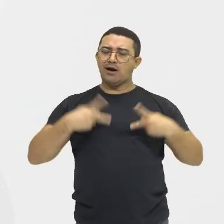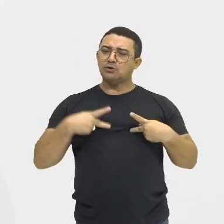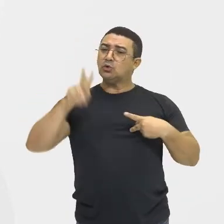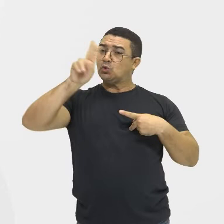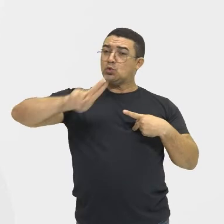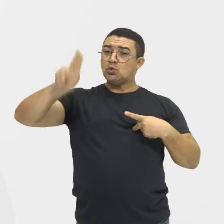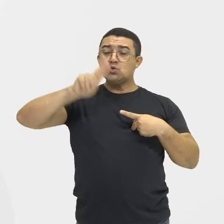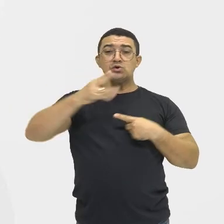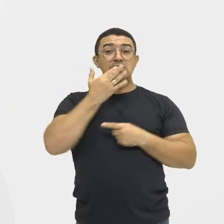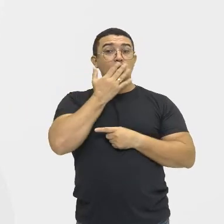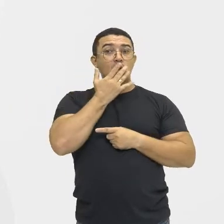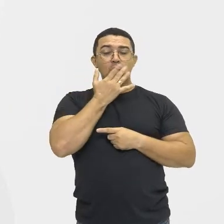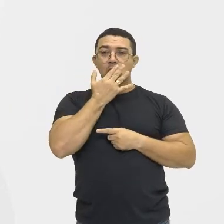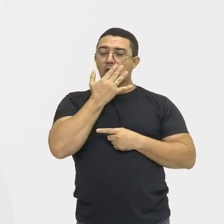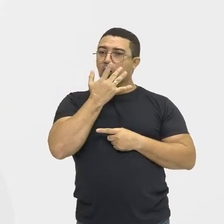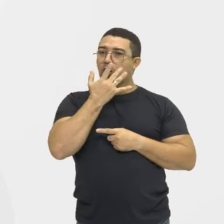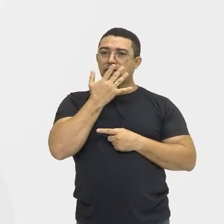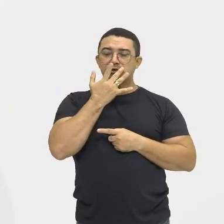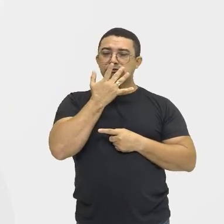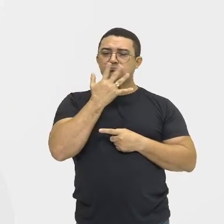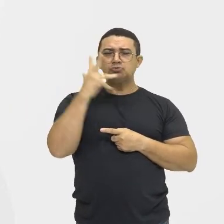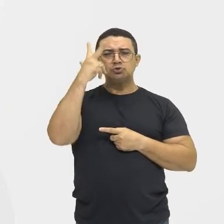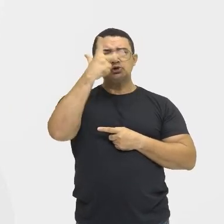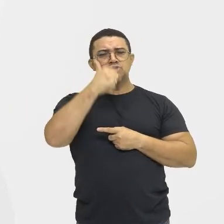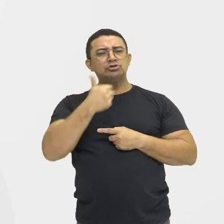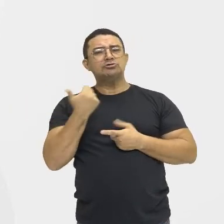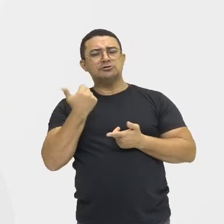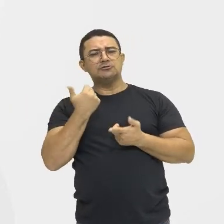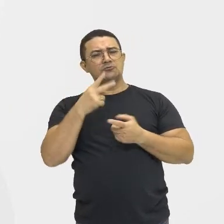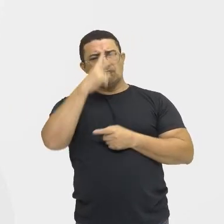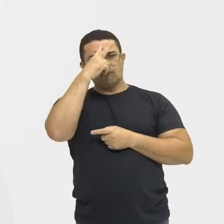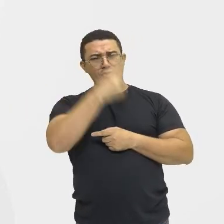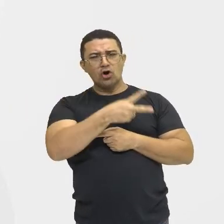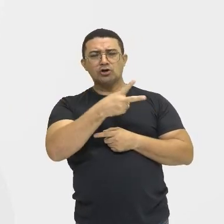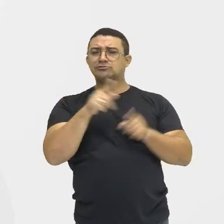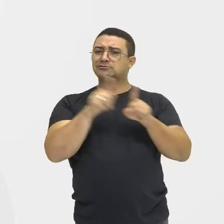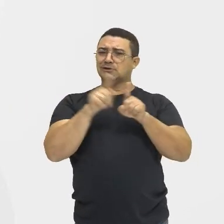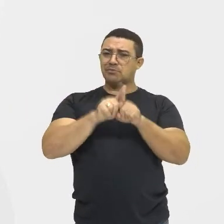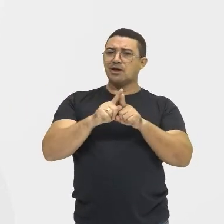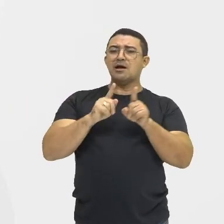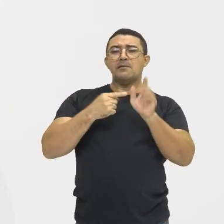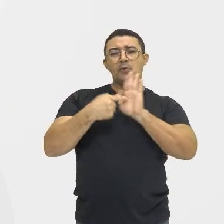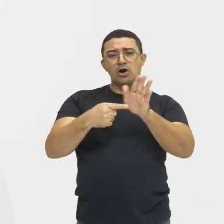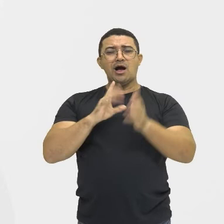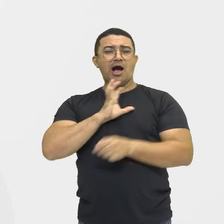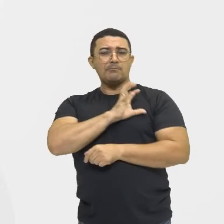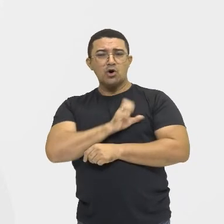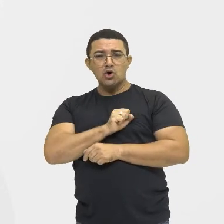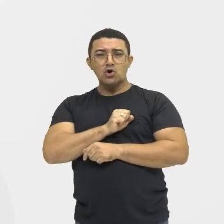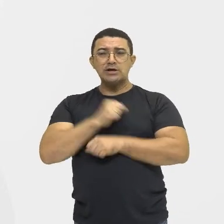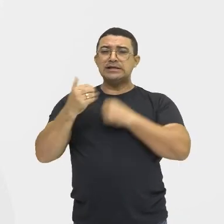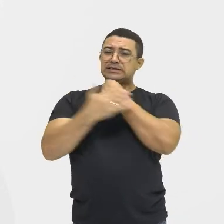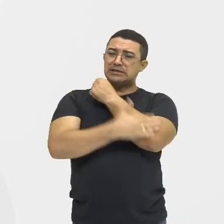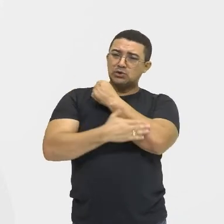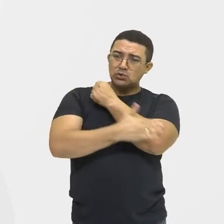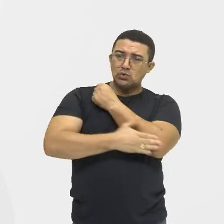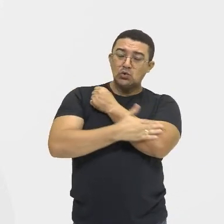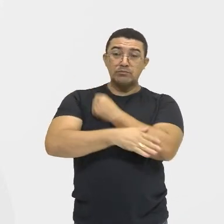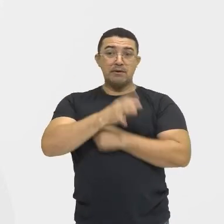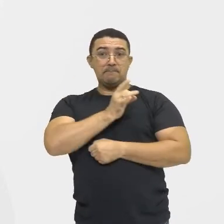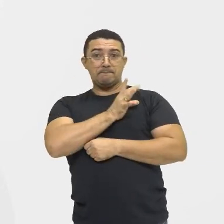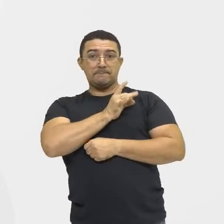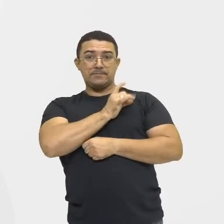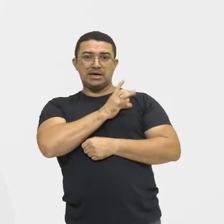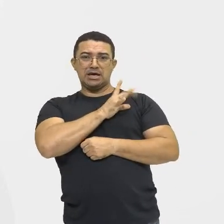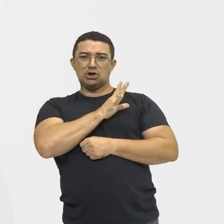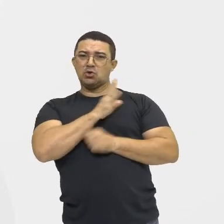cores irreais, da forma plástica ao amor, ao ciúme, ao medo, à solidão, à miséria humana